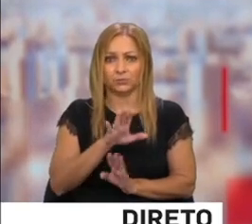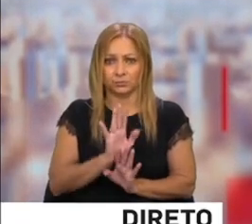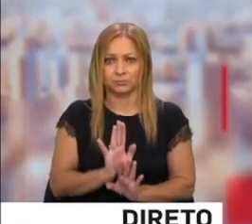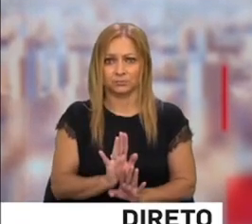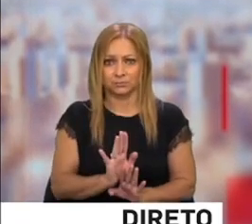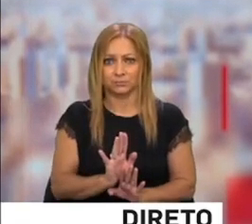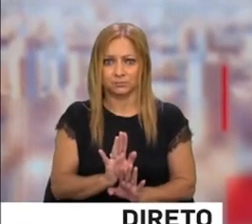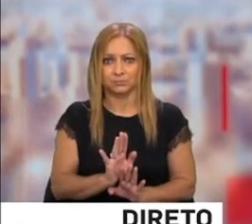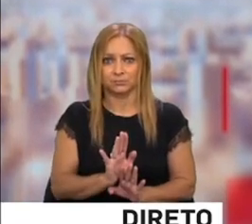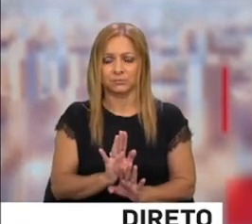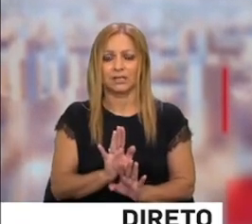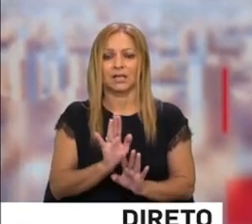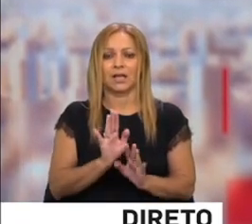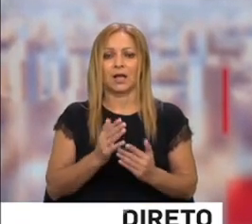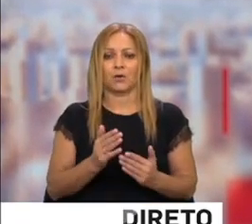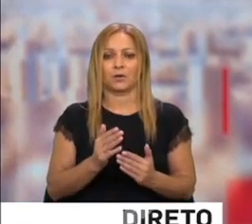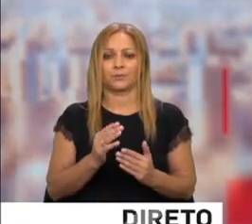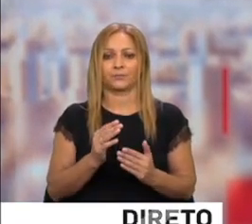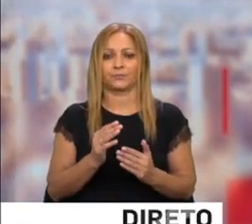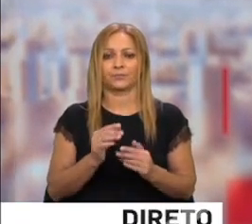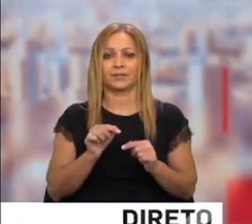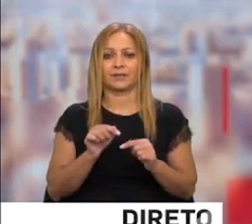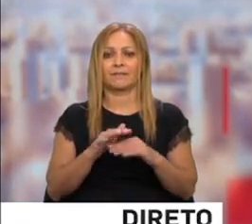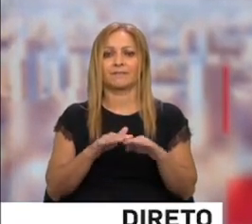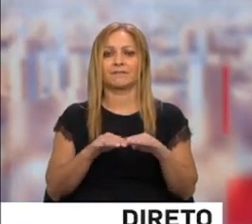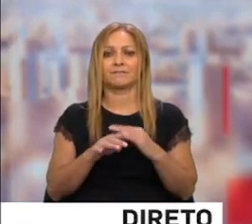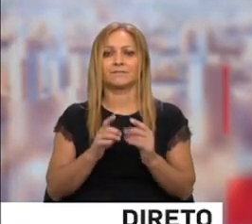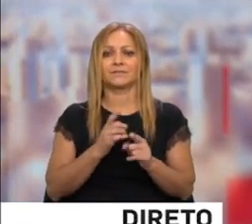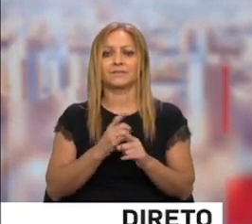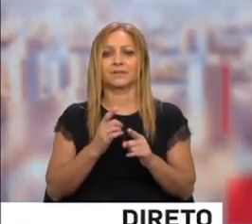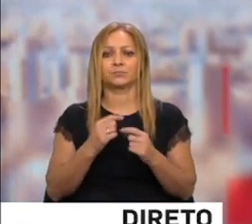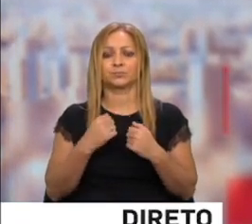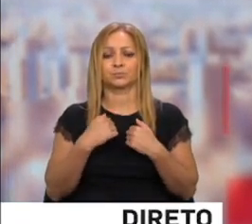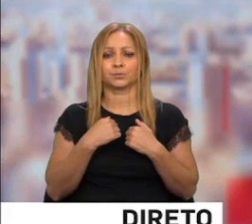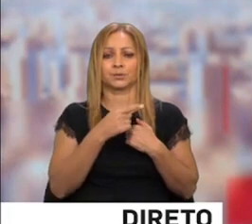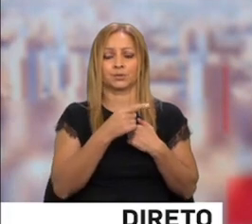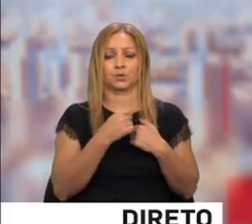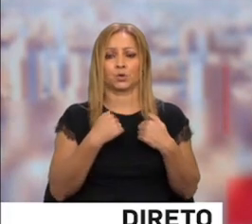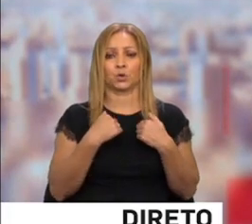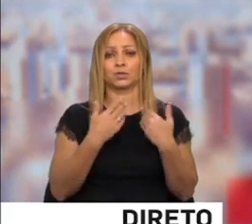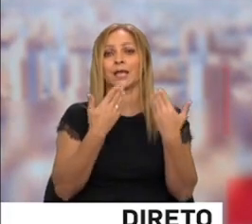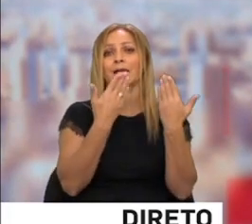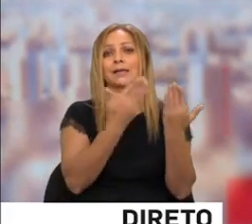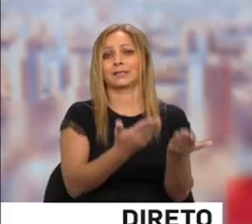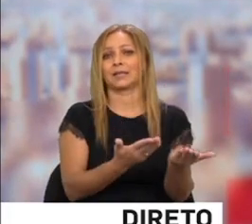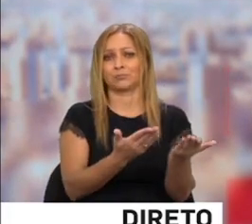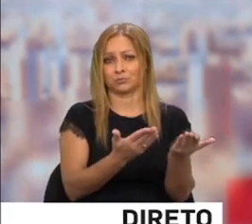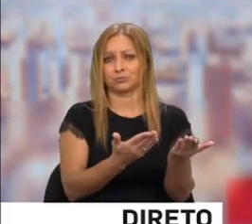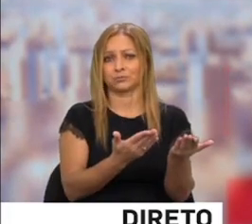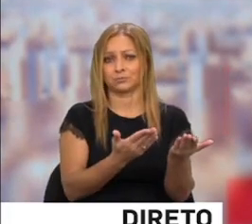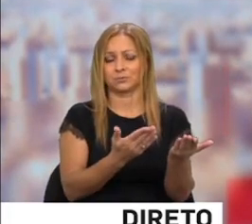em segundo lugar eles fazem isso porque é o mandato que nós nos demos não é Ou seja